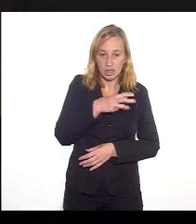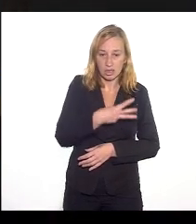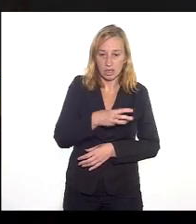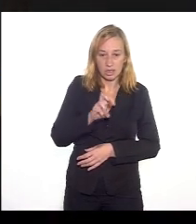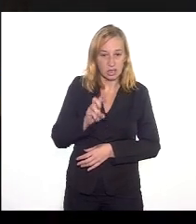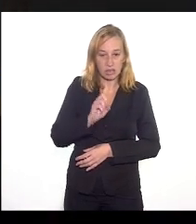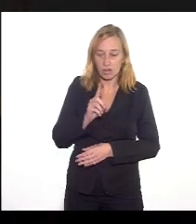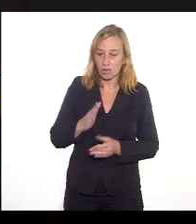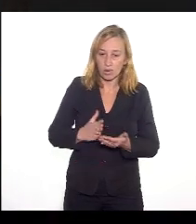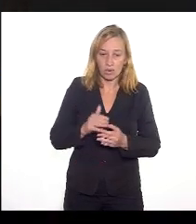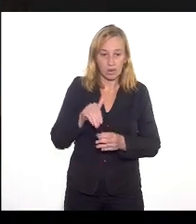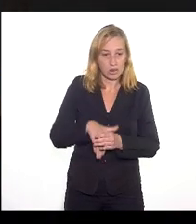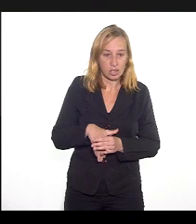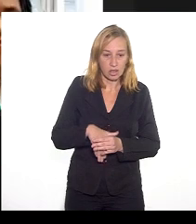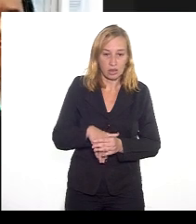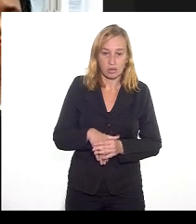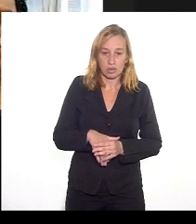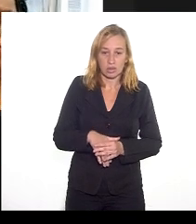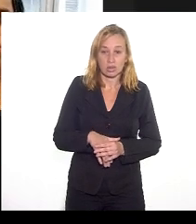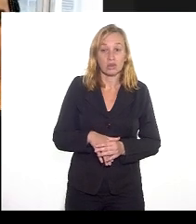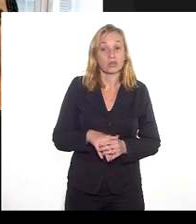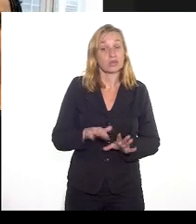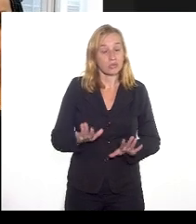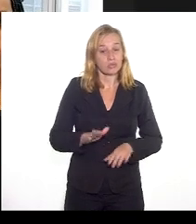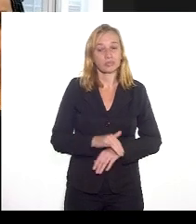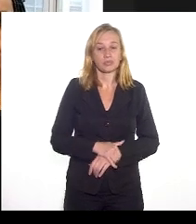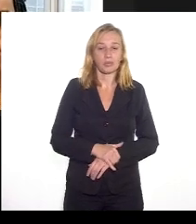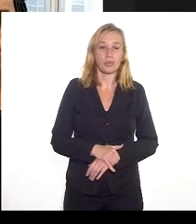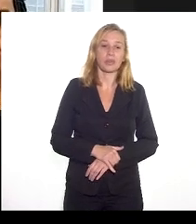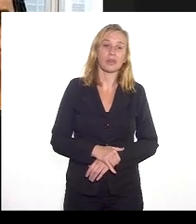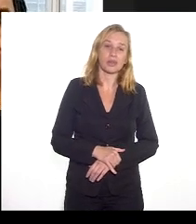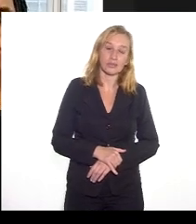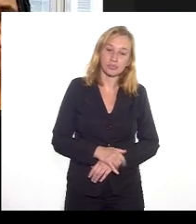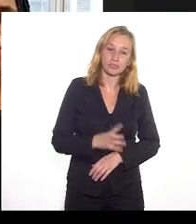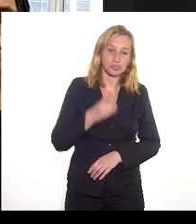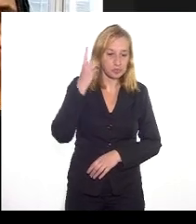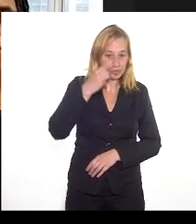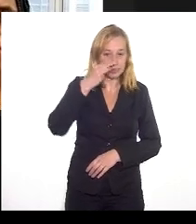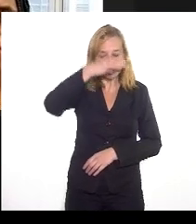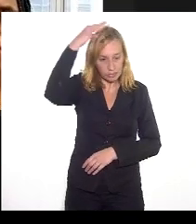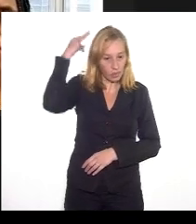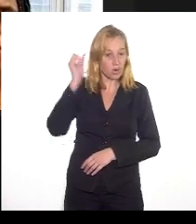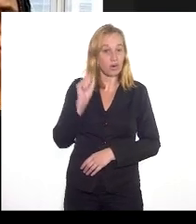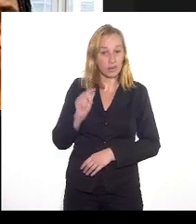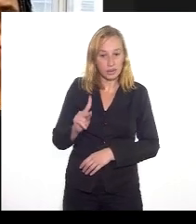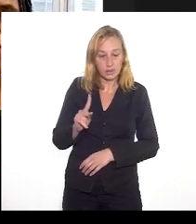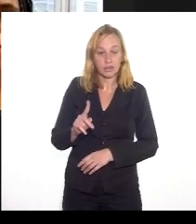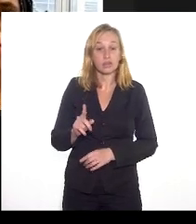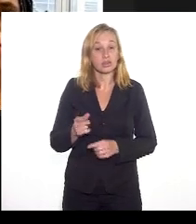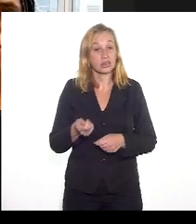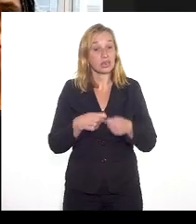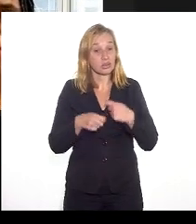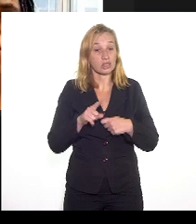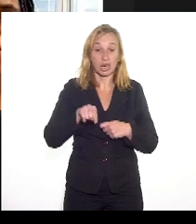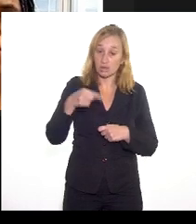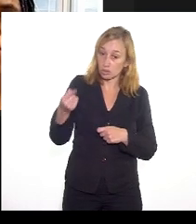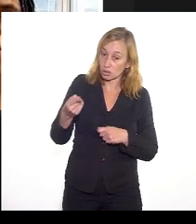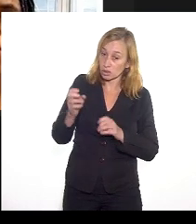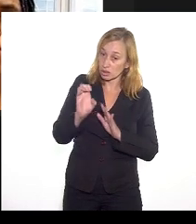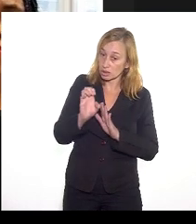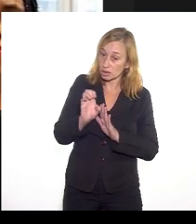votamos ainda. Está acordada de aprovar. O deputado Isso. Márcio disse que okay. Mas eu quero negociar as outras com Vossa